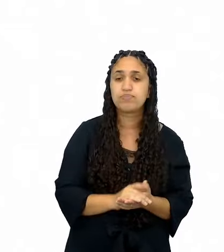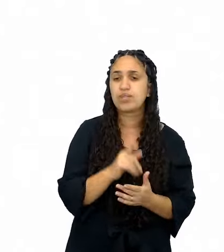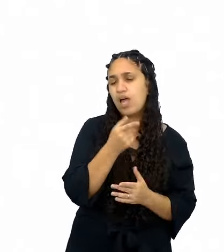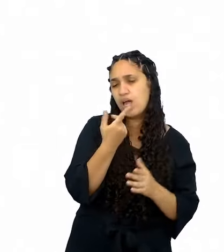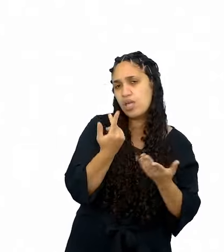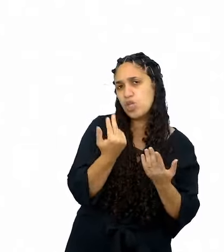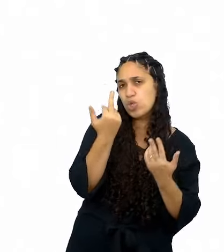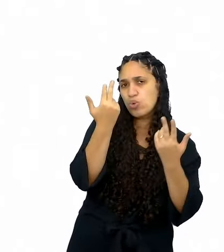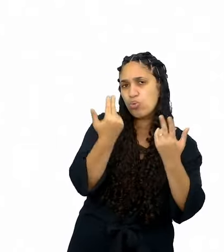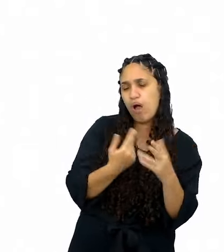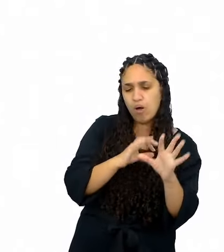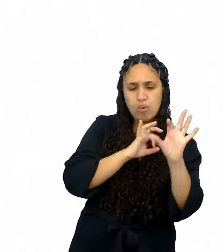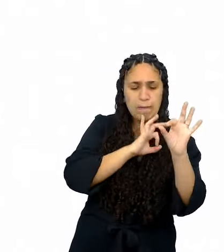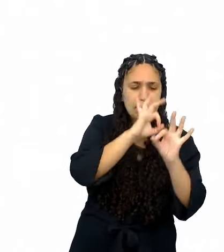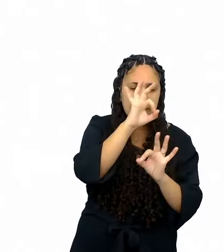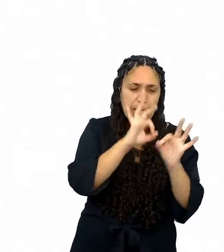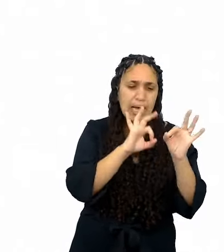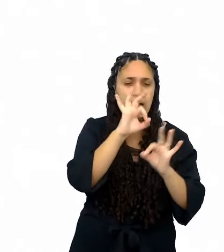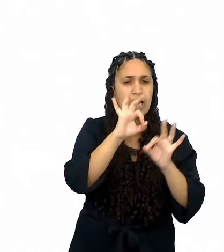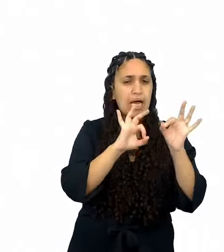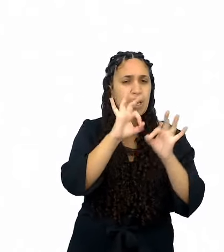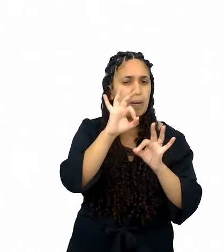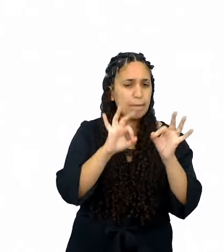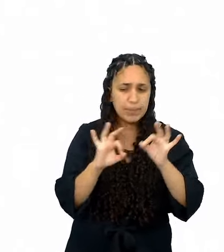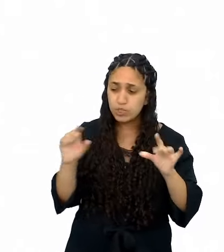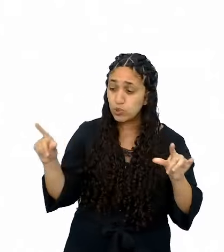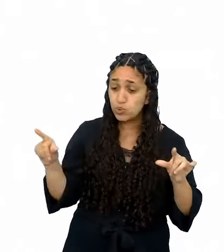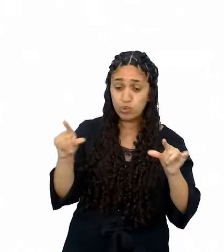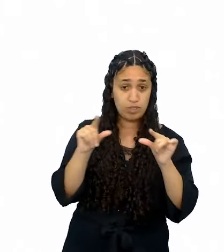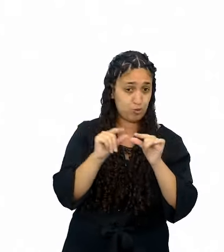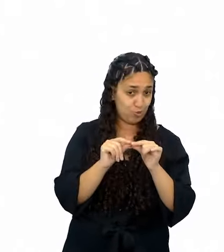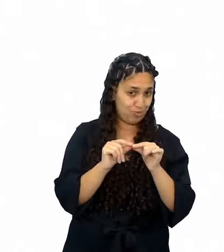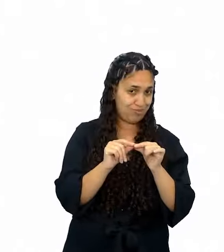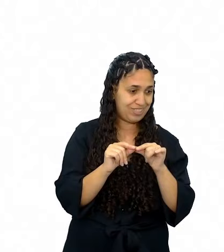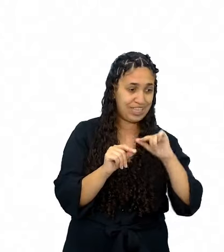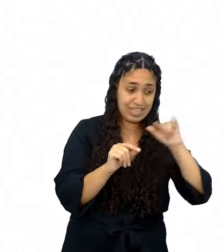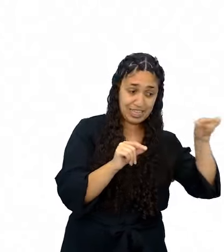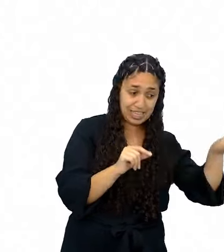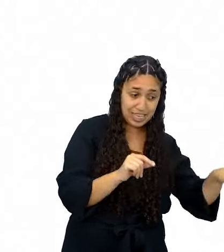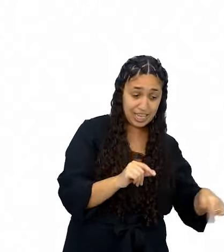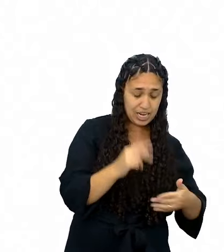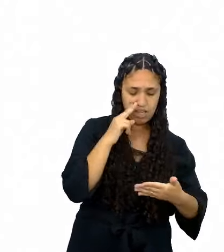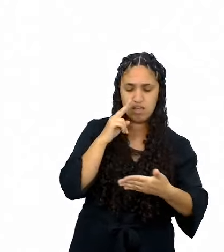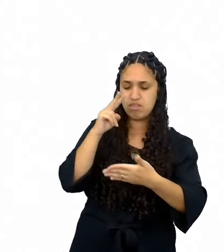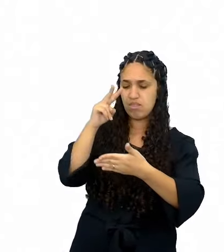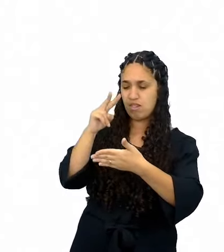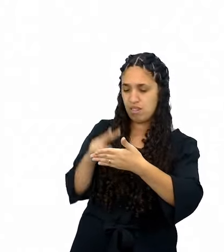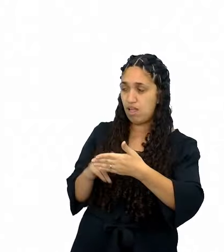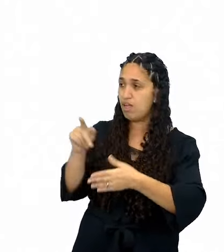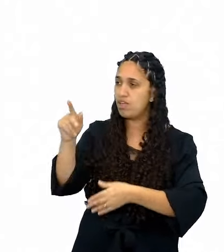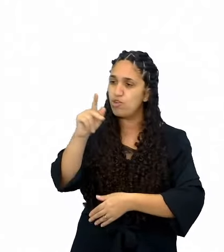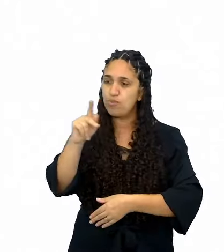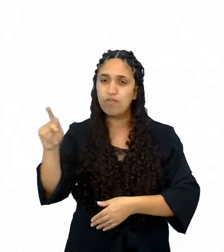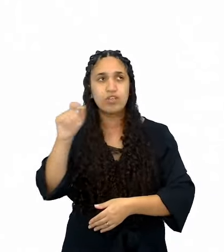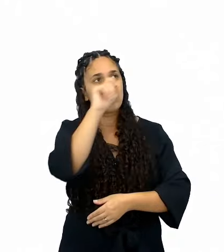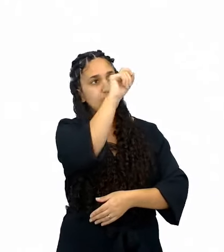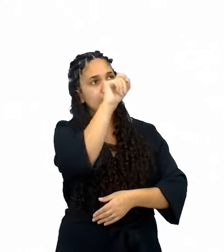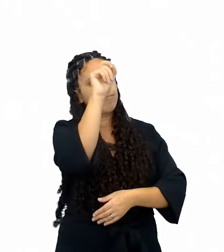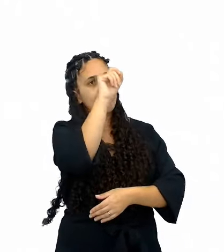a professora, aí na atividade 5, e apoiam a revisão que eles fazem lá na atividade